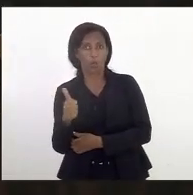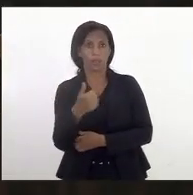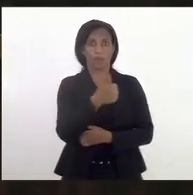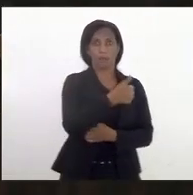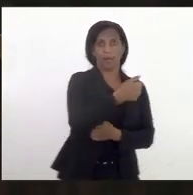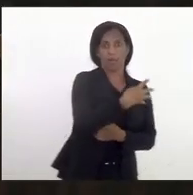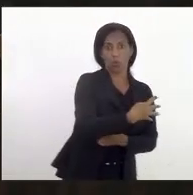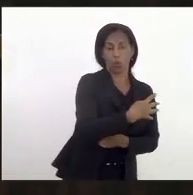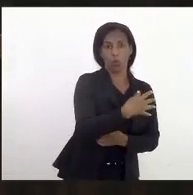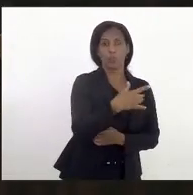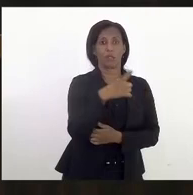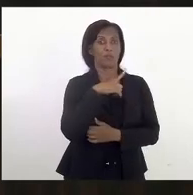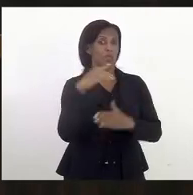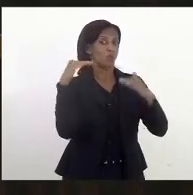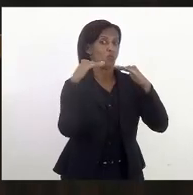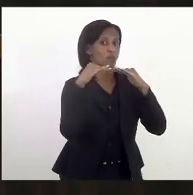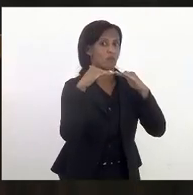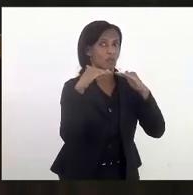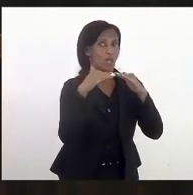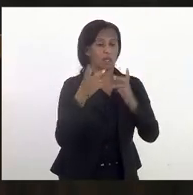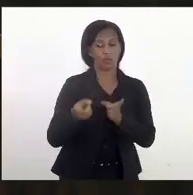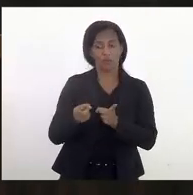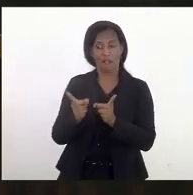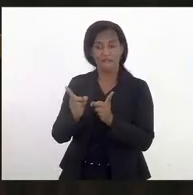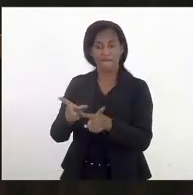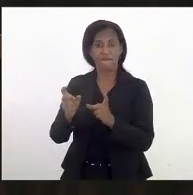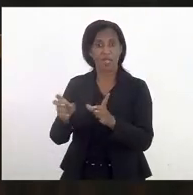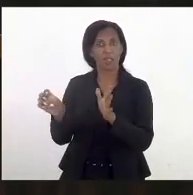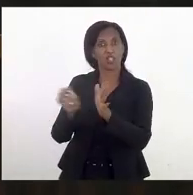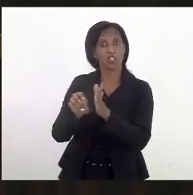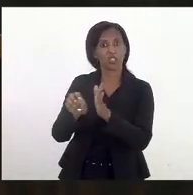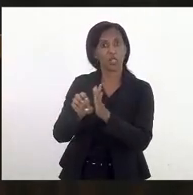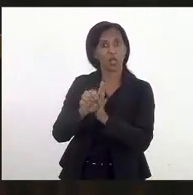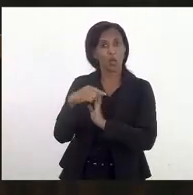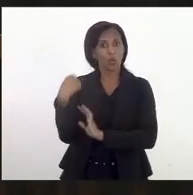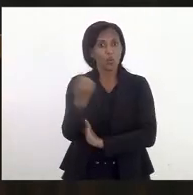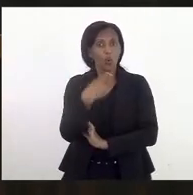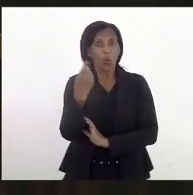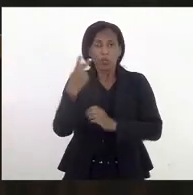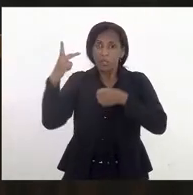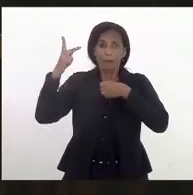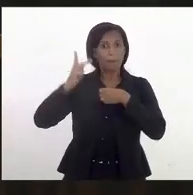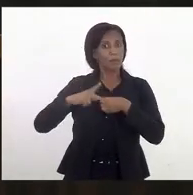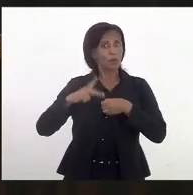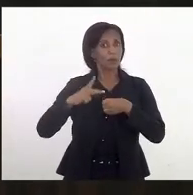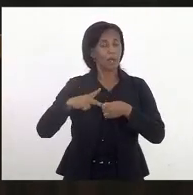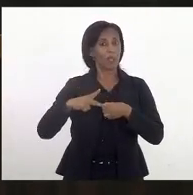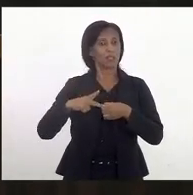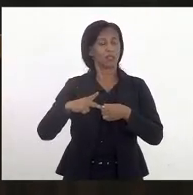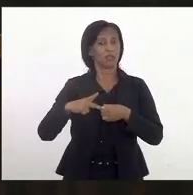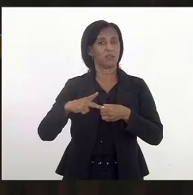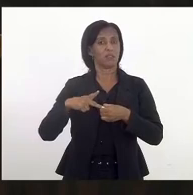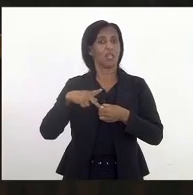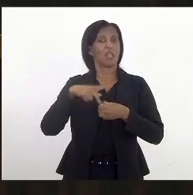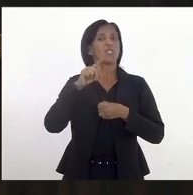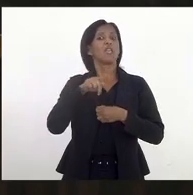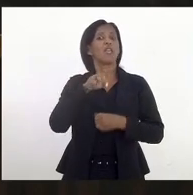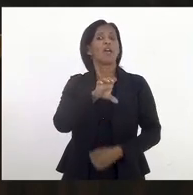foi plantar um teto foi autorizar a venda da estatal Nossa aqui é a nossa Petrobras que era CEDAE